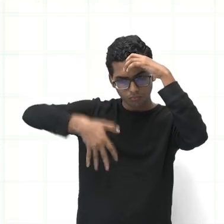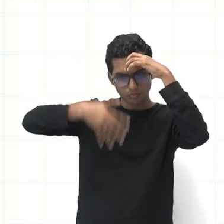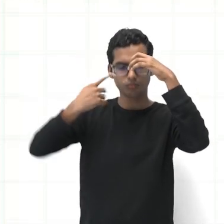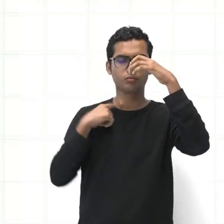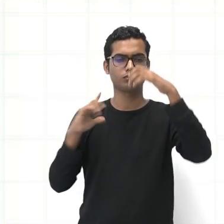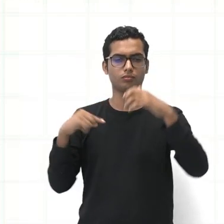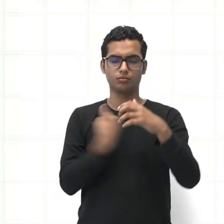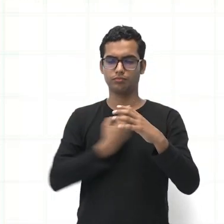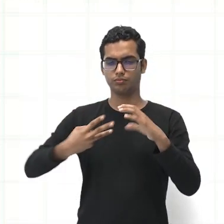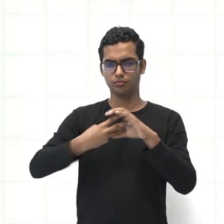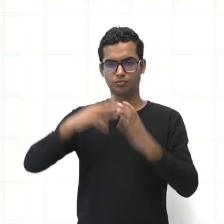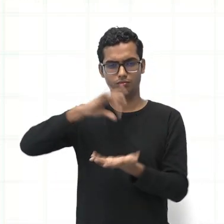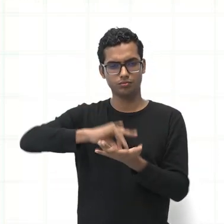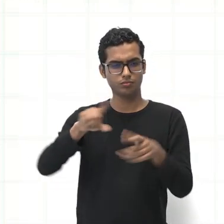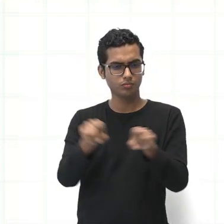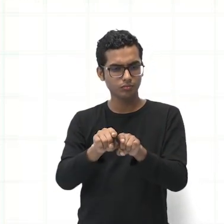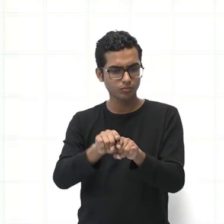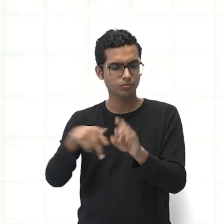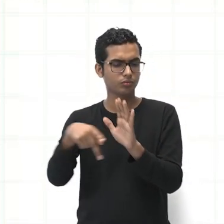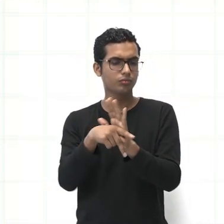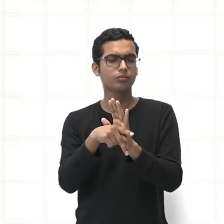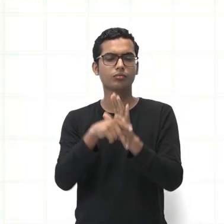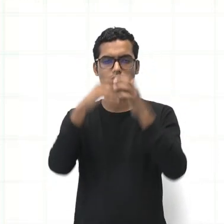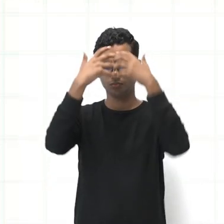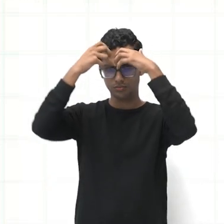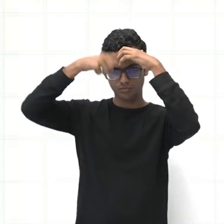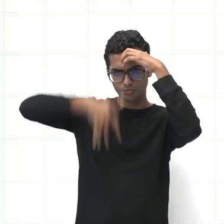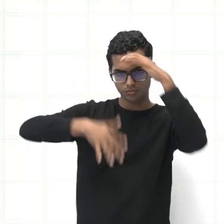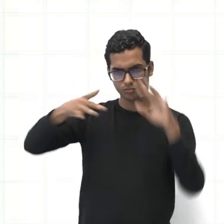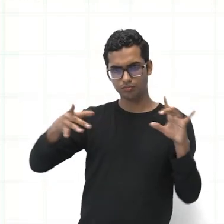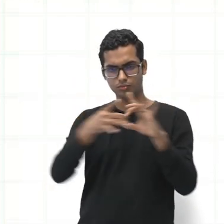nossas células nervosas que são